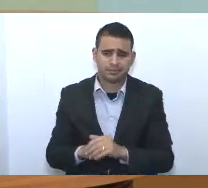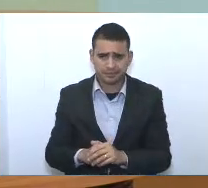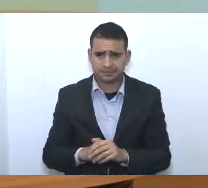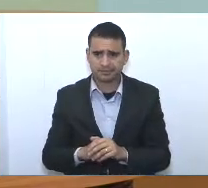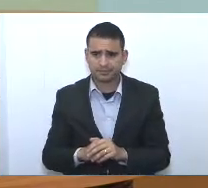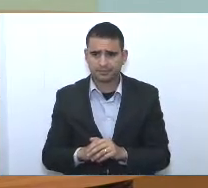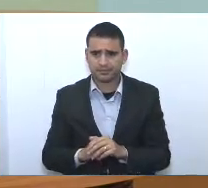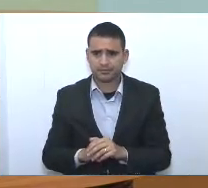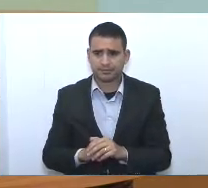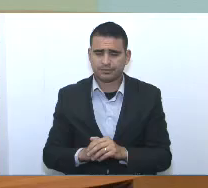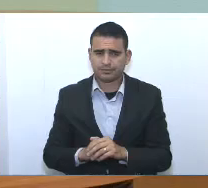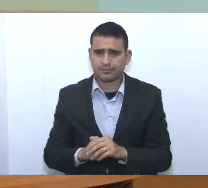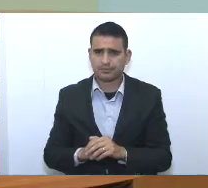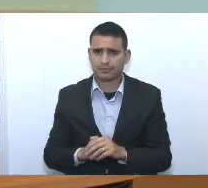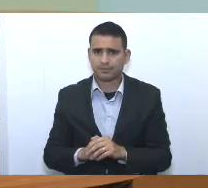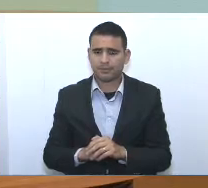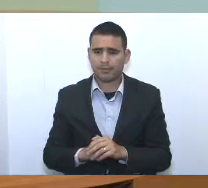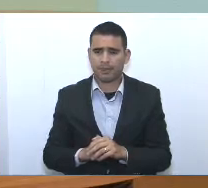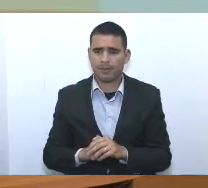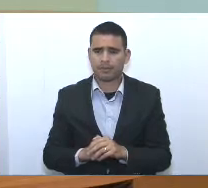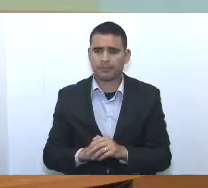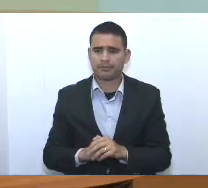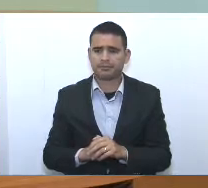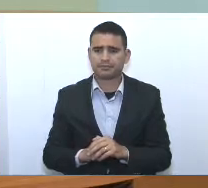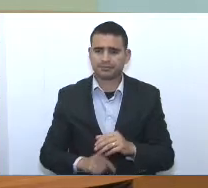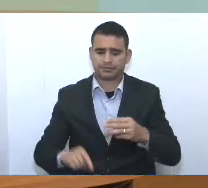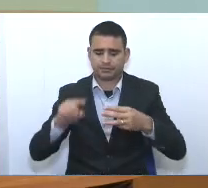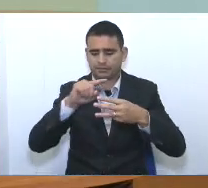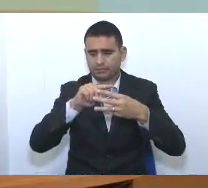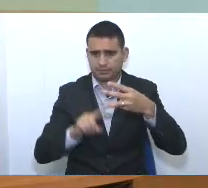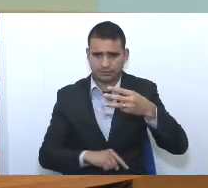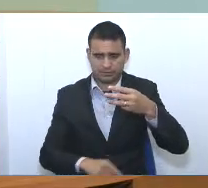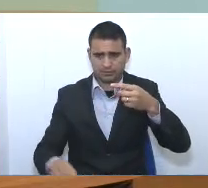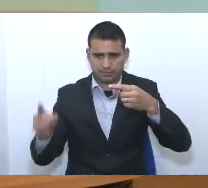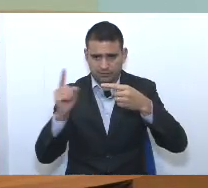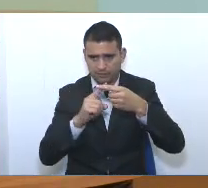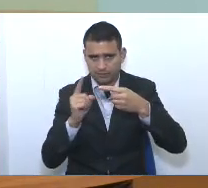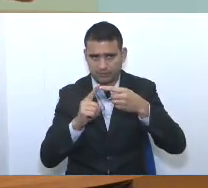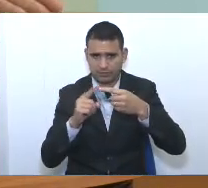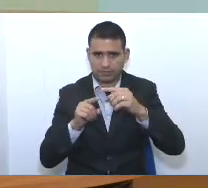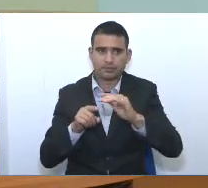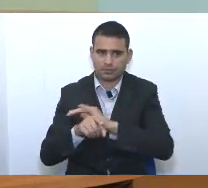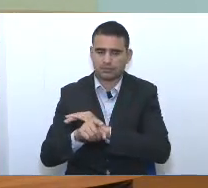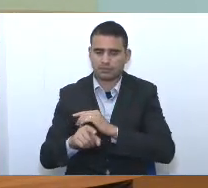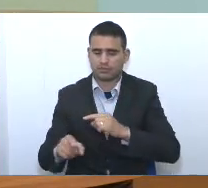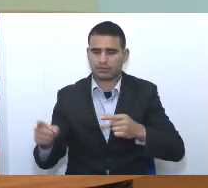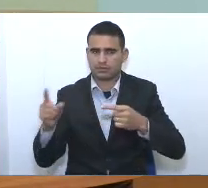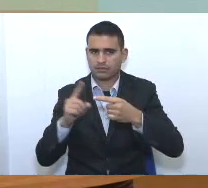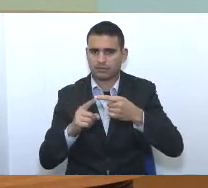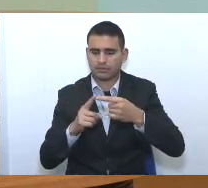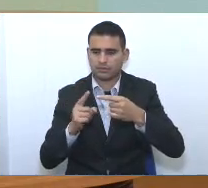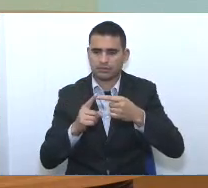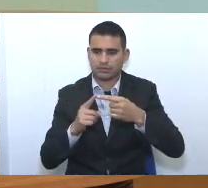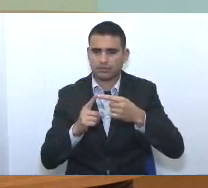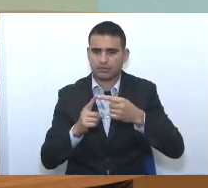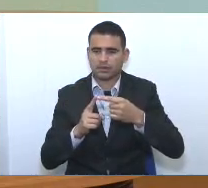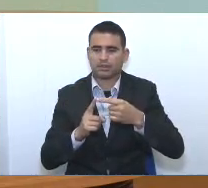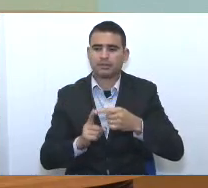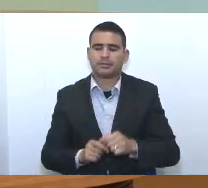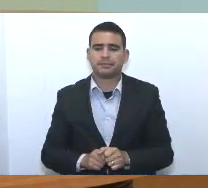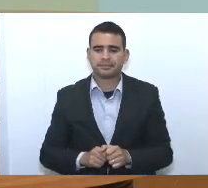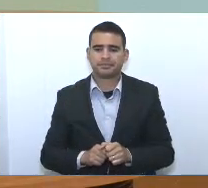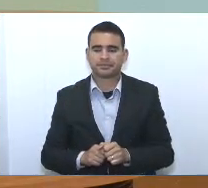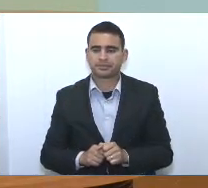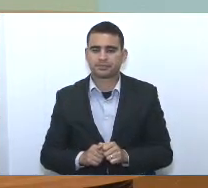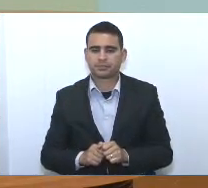aqui, porque o tempo é pouco também, de três áreas, que é uma que já teve nessa casa, de tempos em tempo